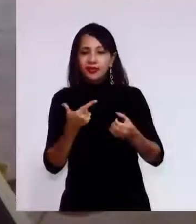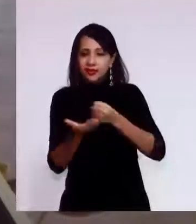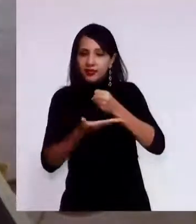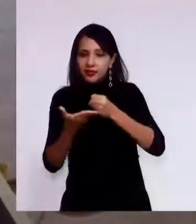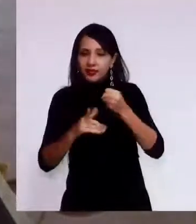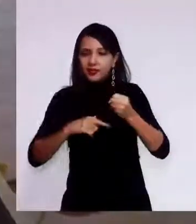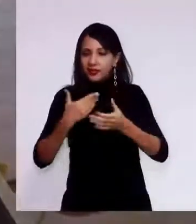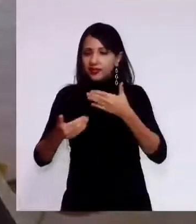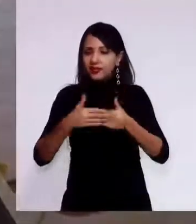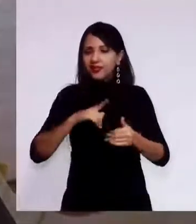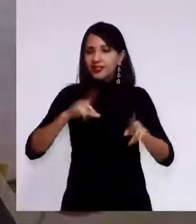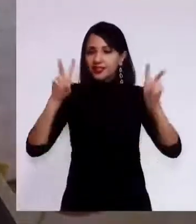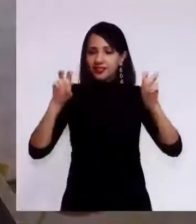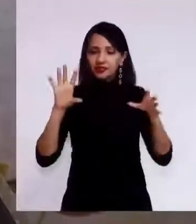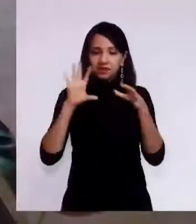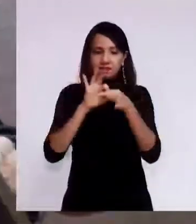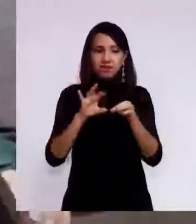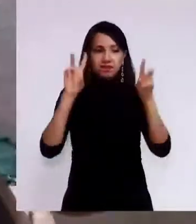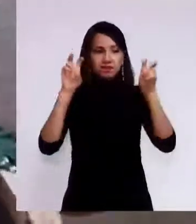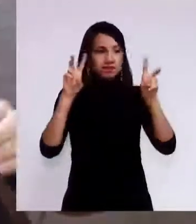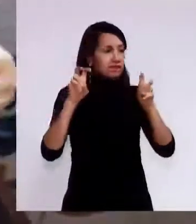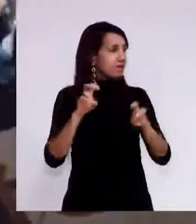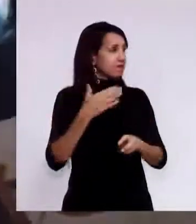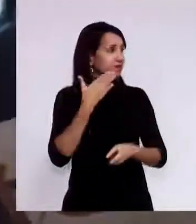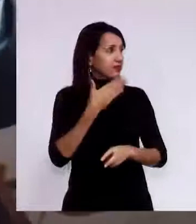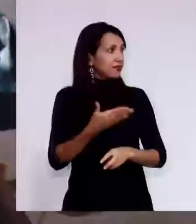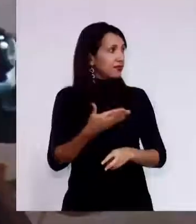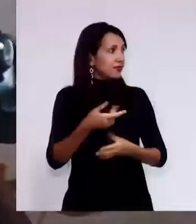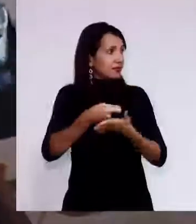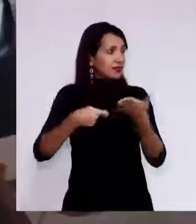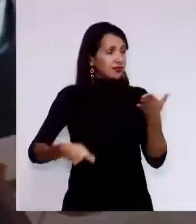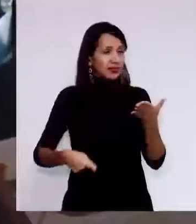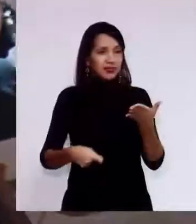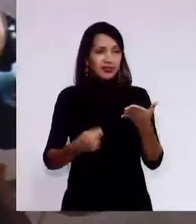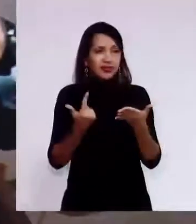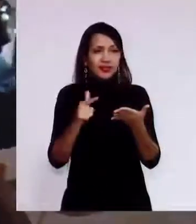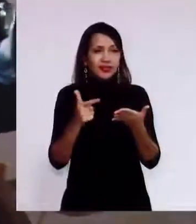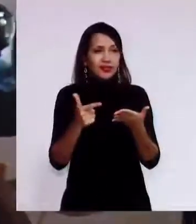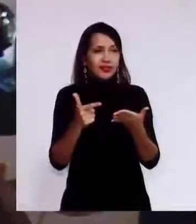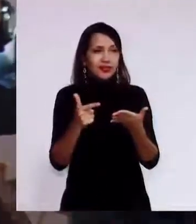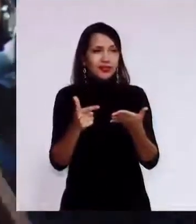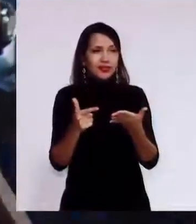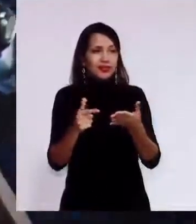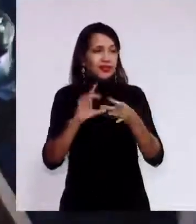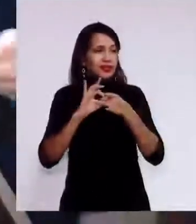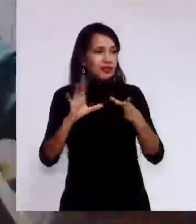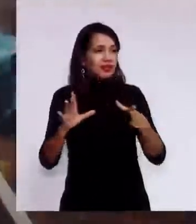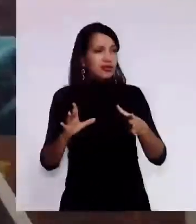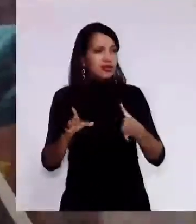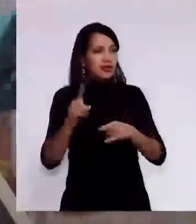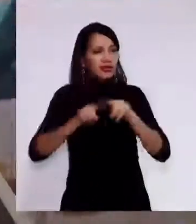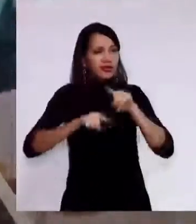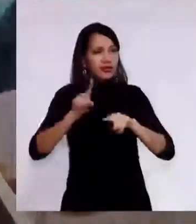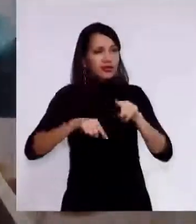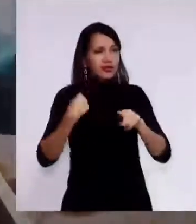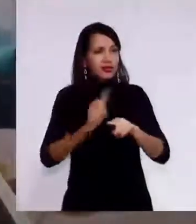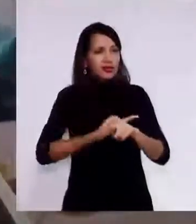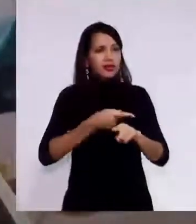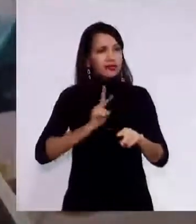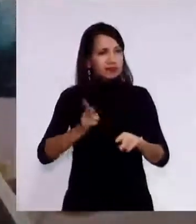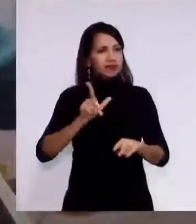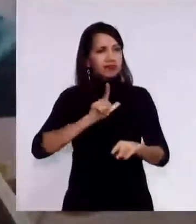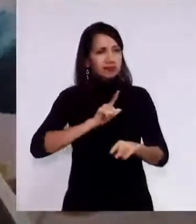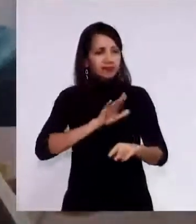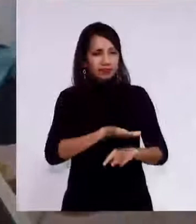qualquer conexão com o assunto ou pertinência da matéria. Como é que vai falar para mim que não tem pertinência da matéria se a gente tem